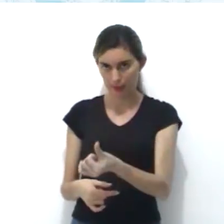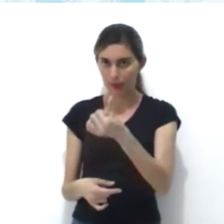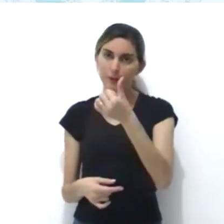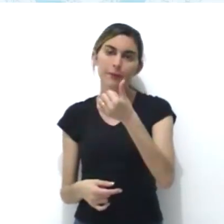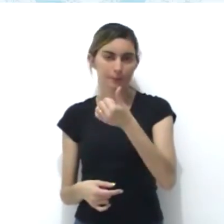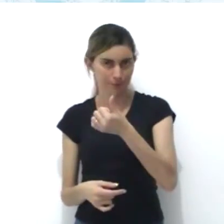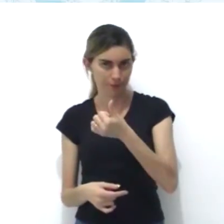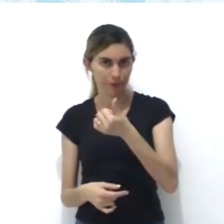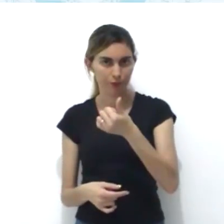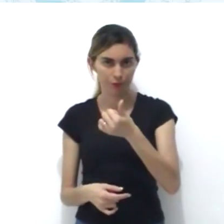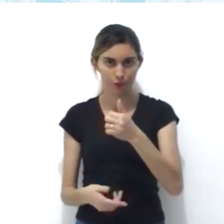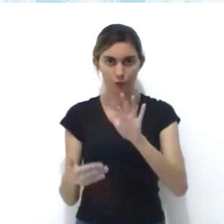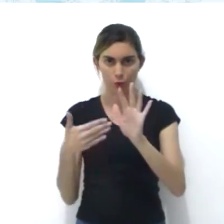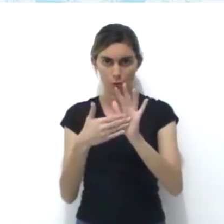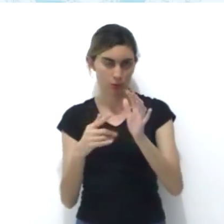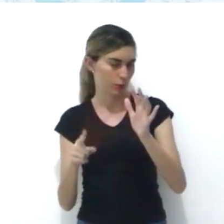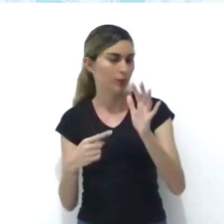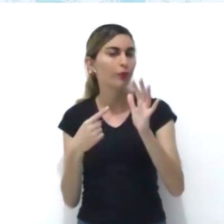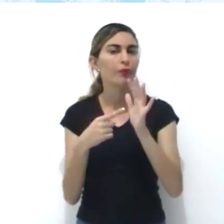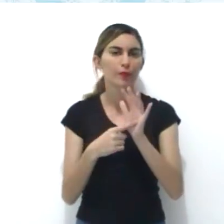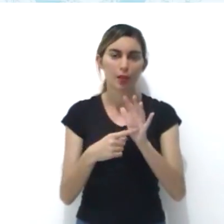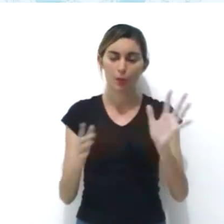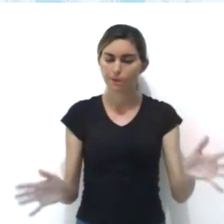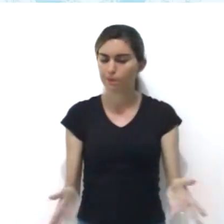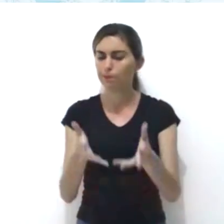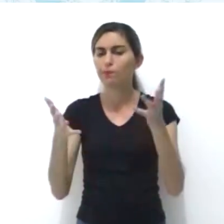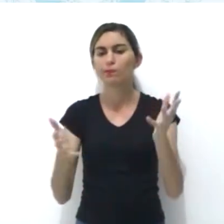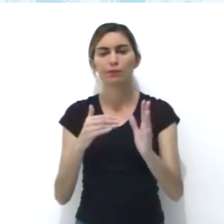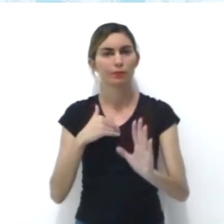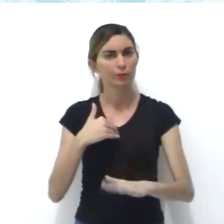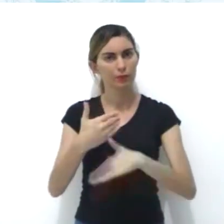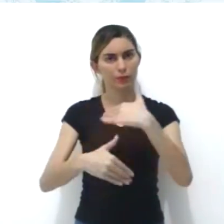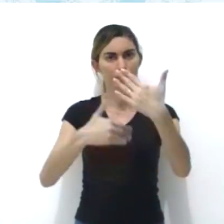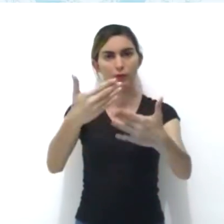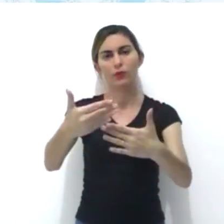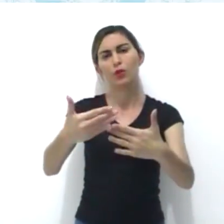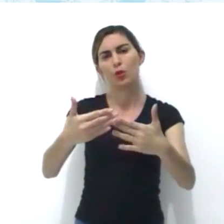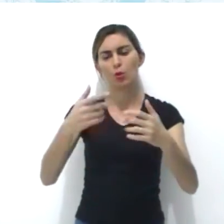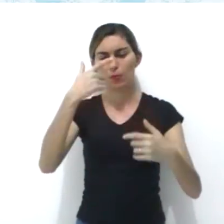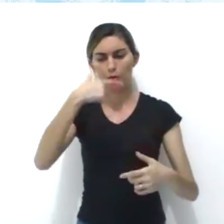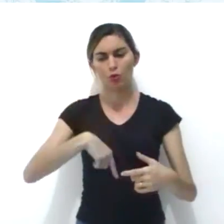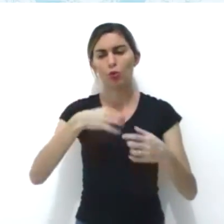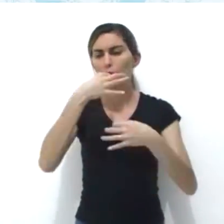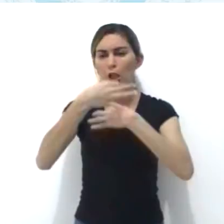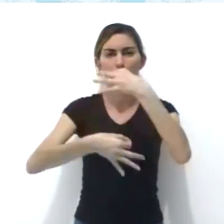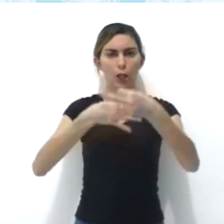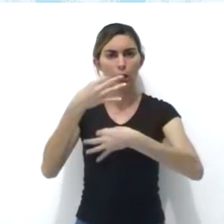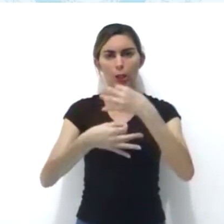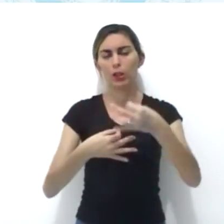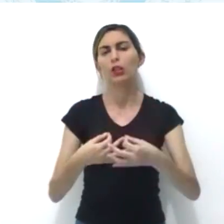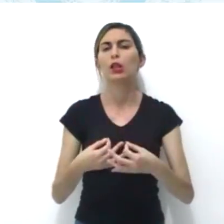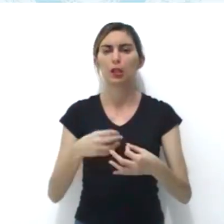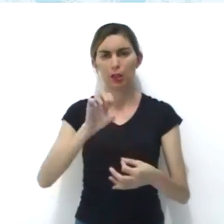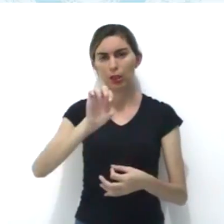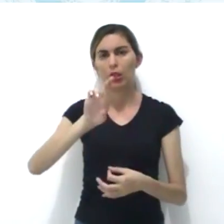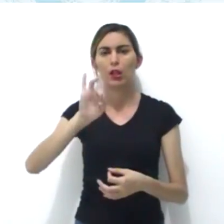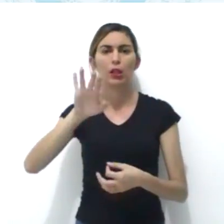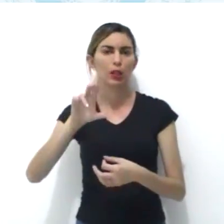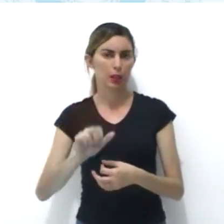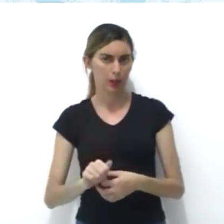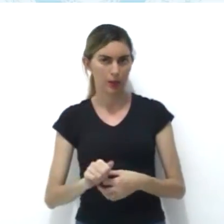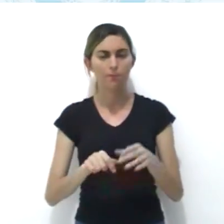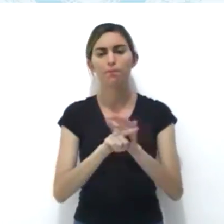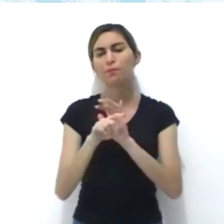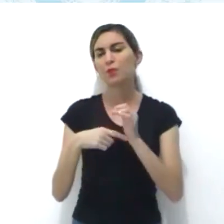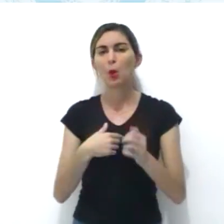E o sexto e último objetivo, que é contribuir para o desenvolvimento de uma postura crítica e questionadora. Esse